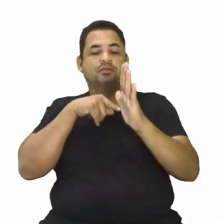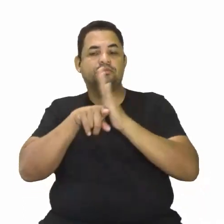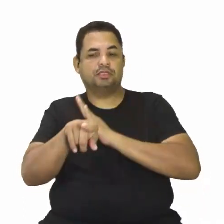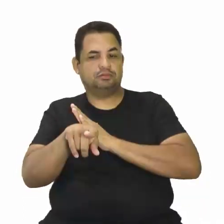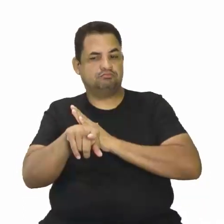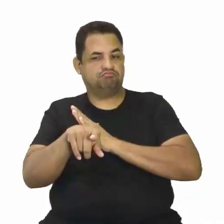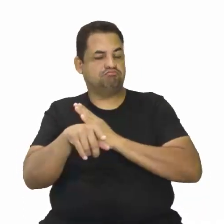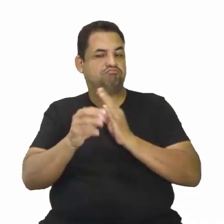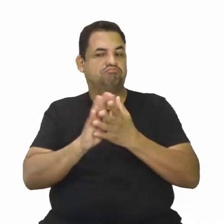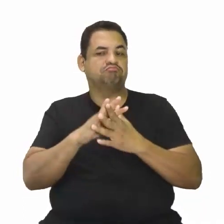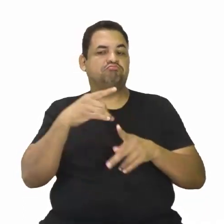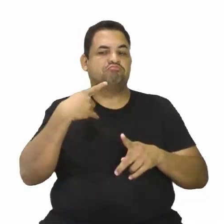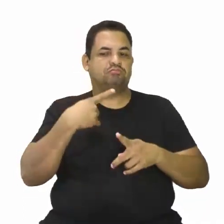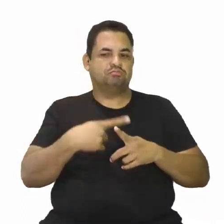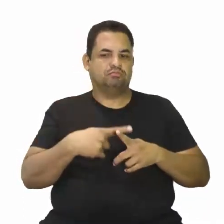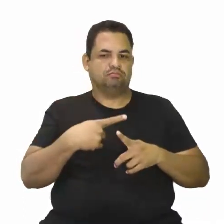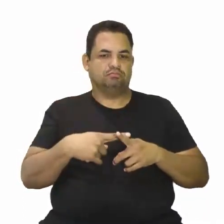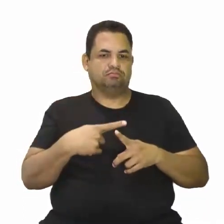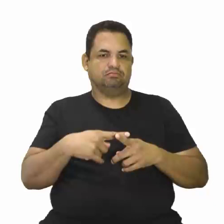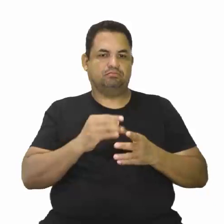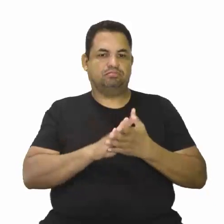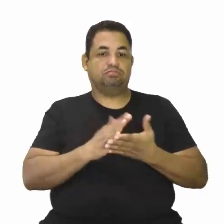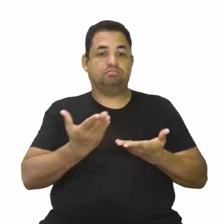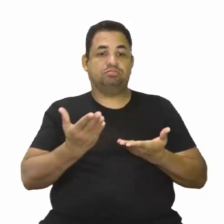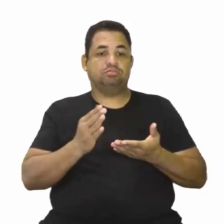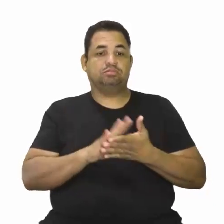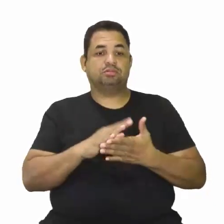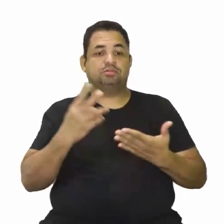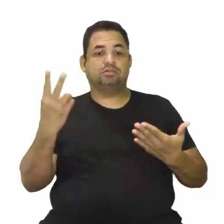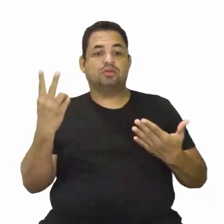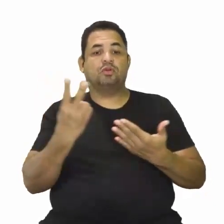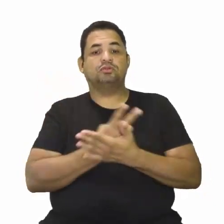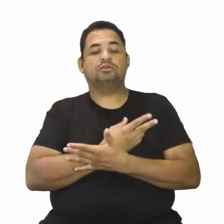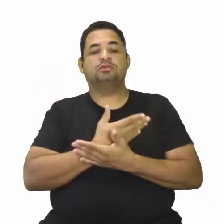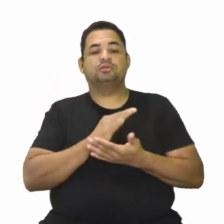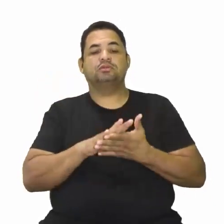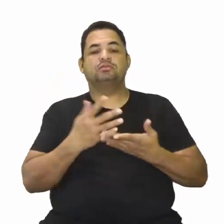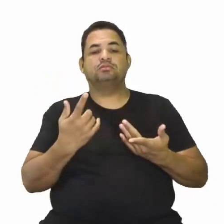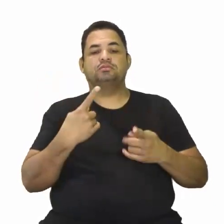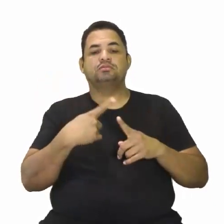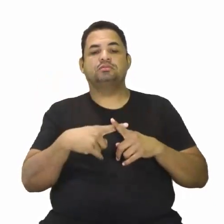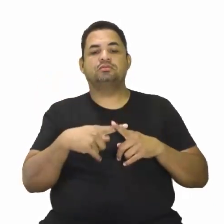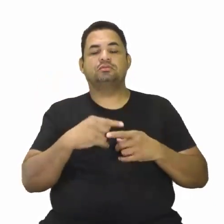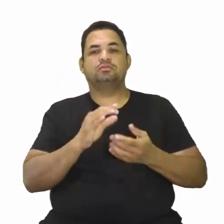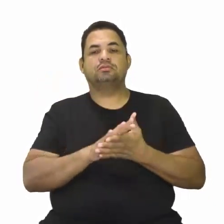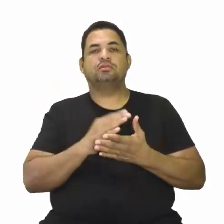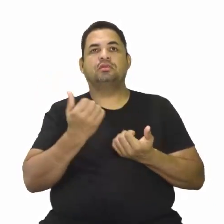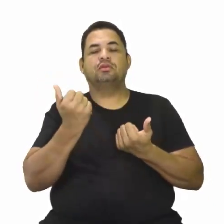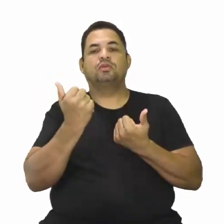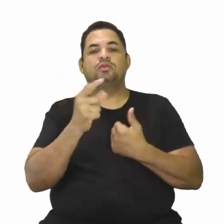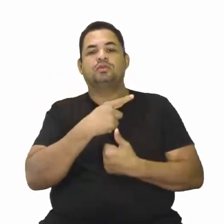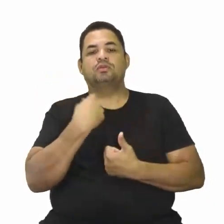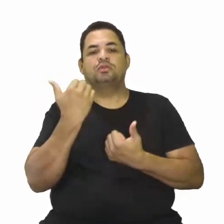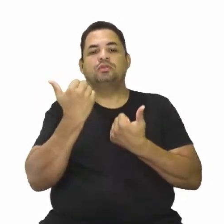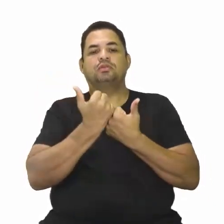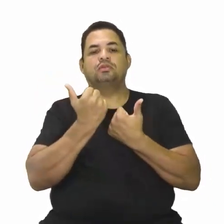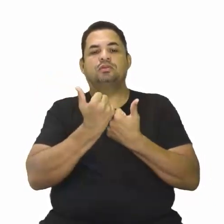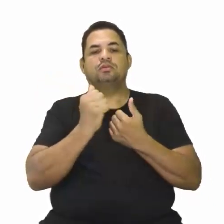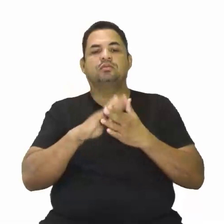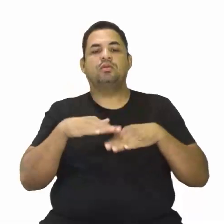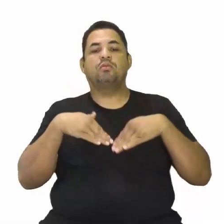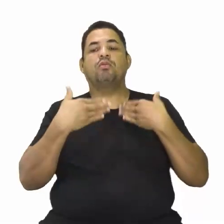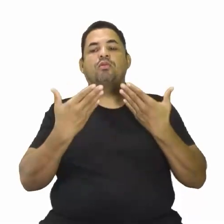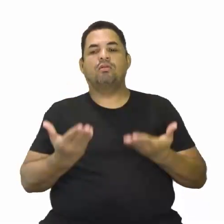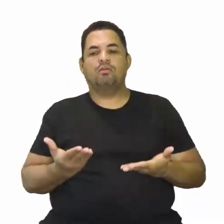pergunta, o porquê de causa e o porquê que nós podemos substituir por